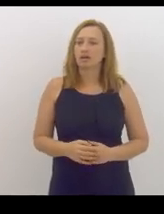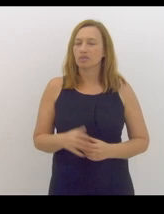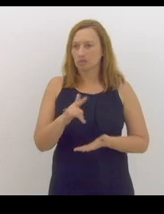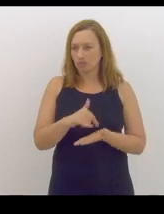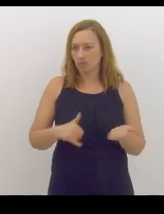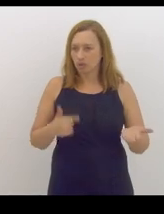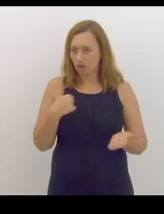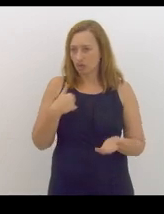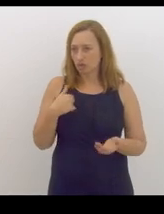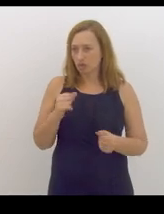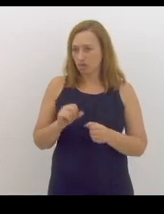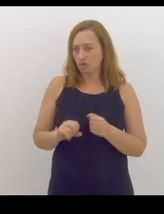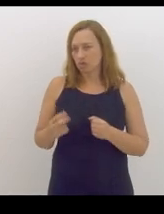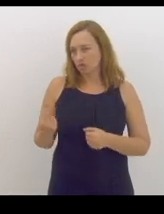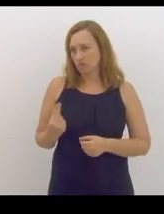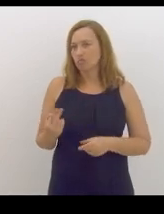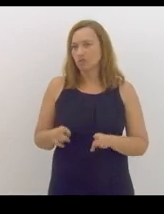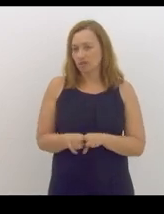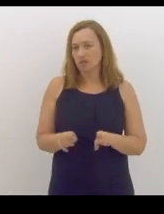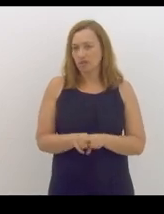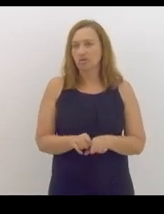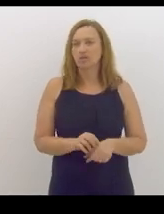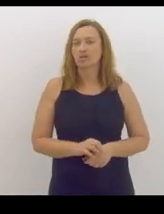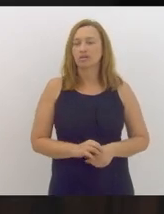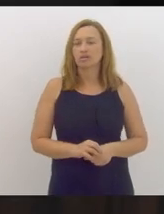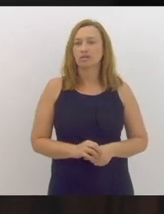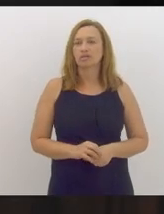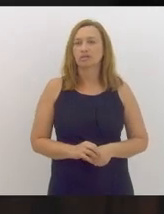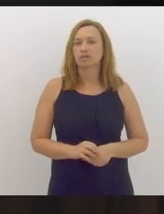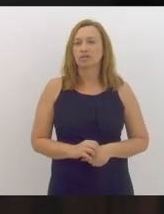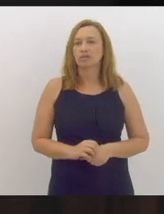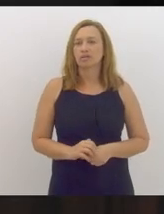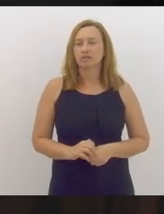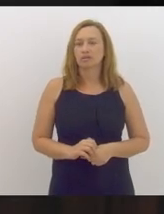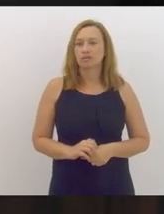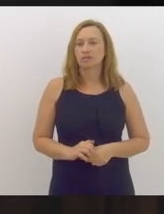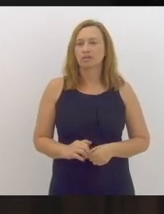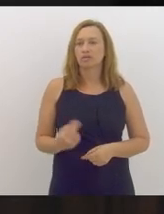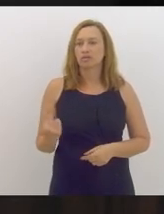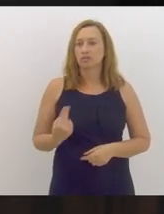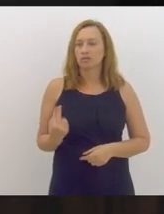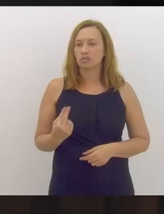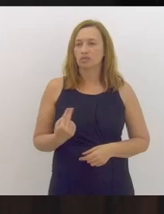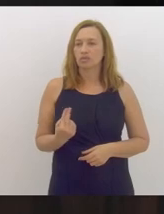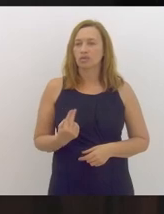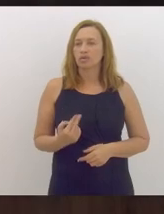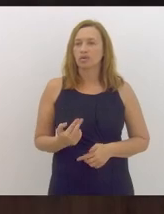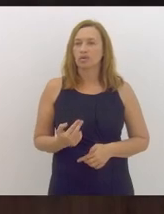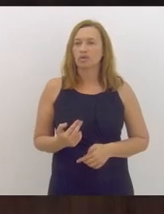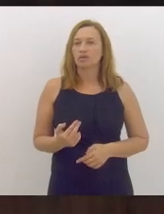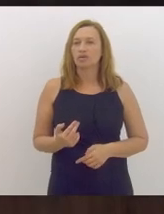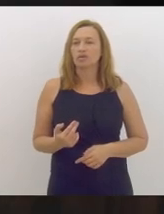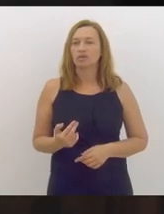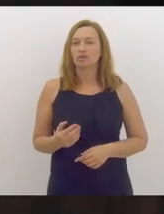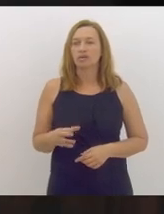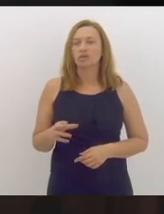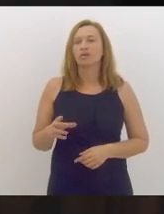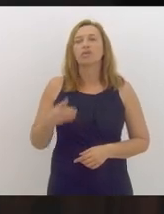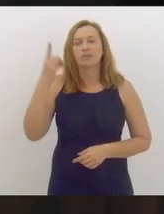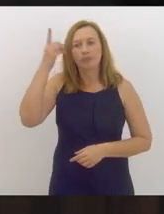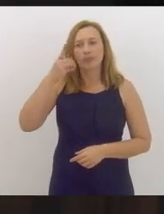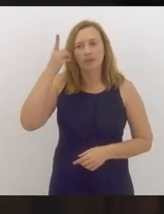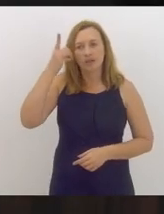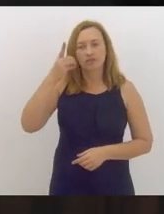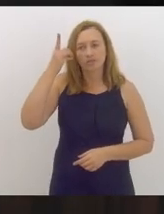fiz, uma moção. Tá. Posso ser coautora? Presidência, concede coautoria para a deputada